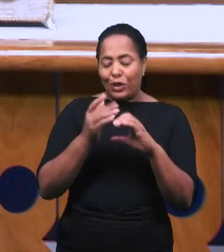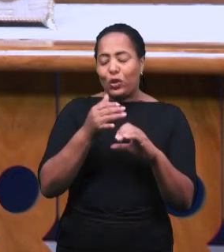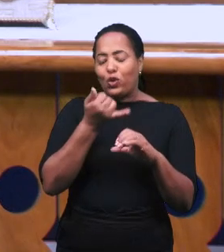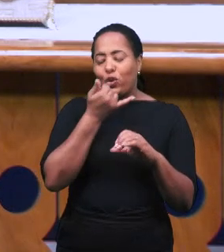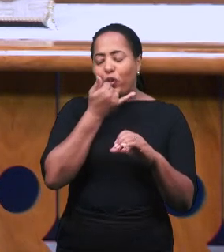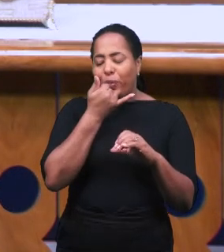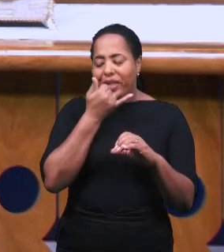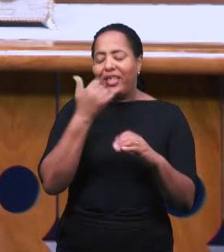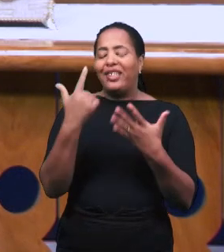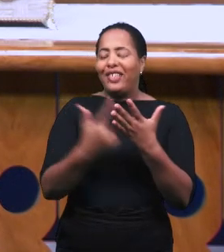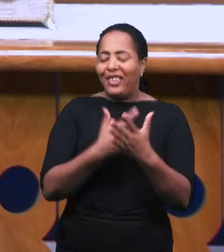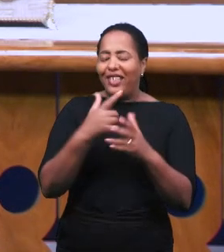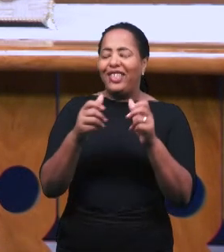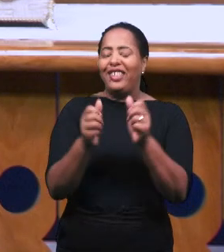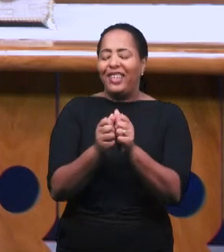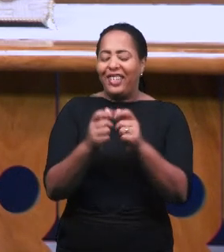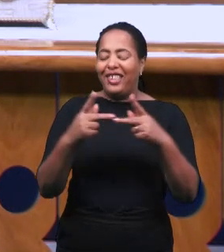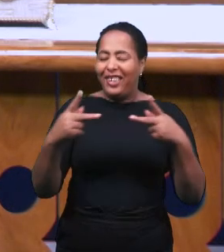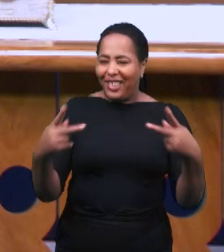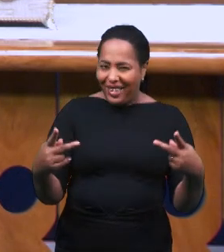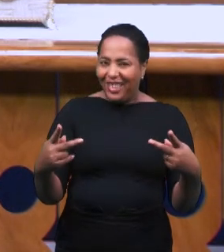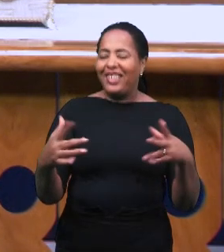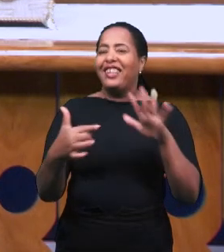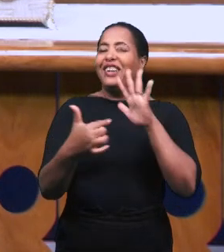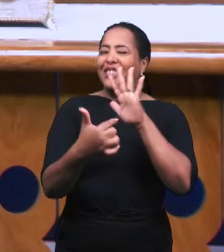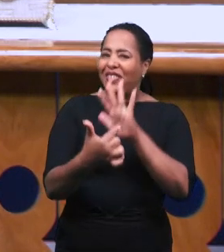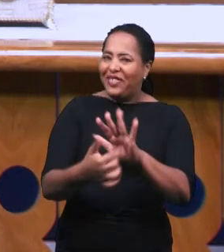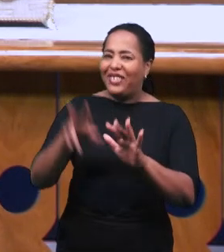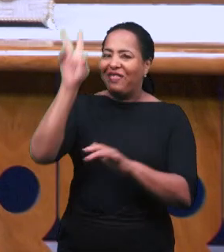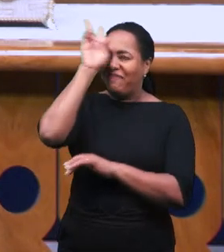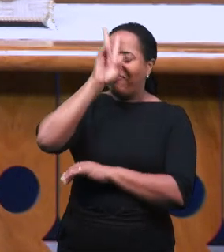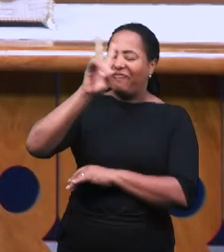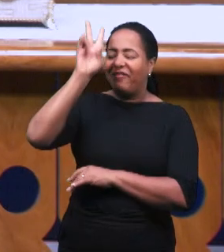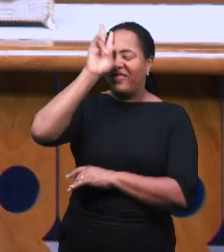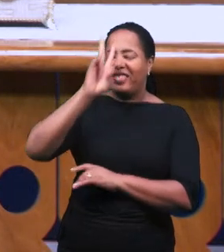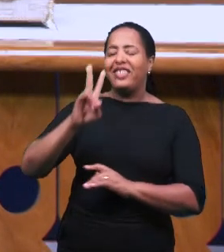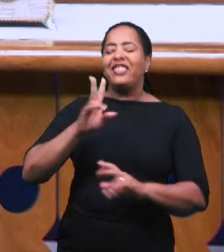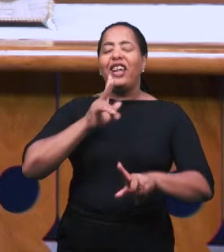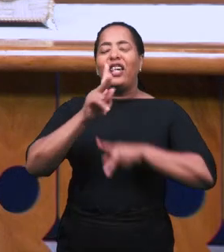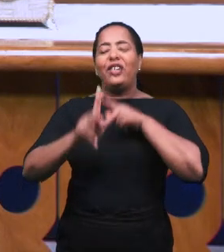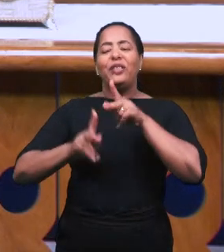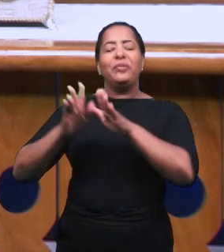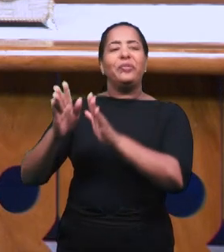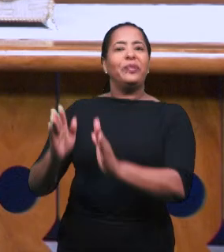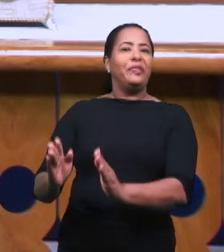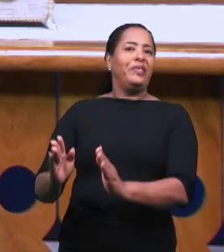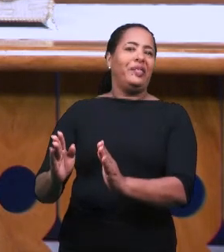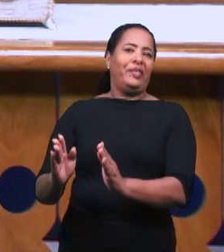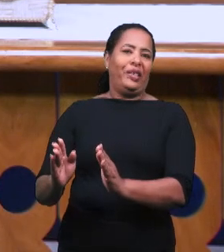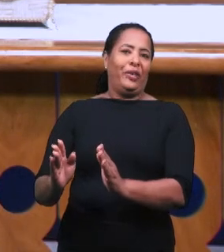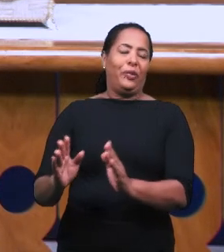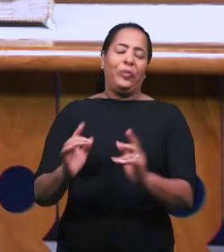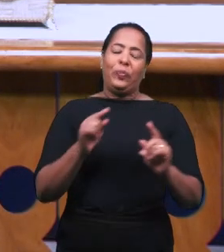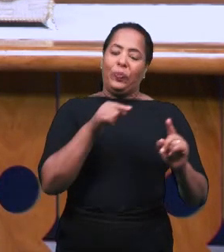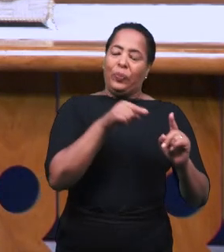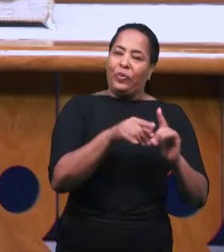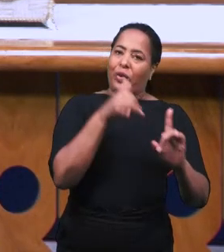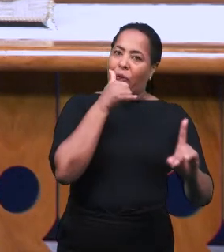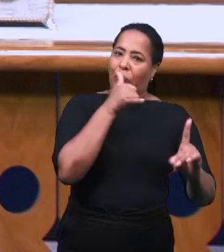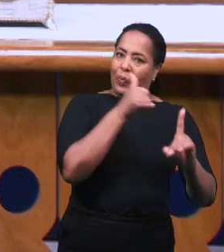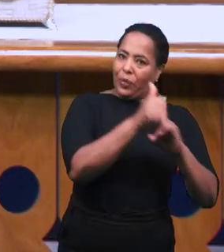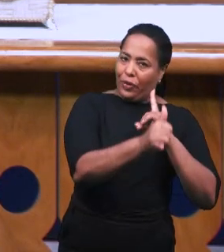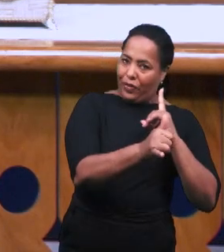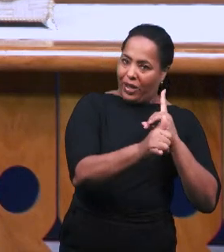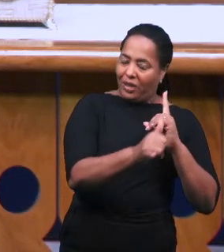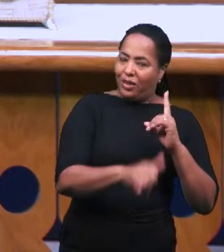vai encontrar a história da igreja. Aquilo que é profético,